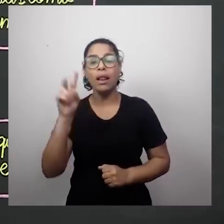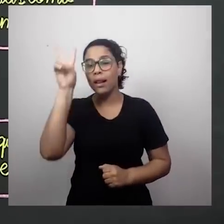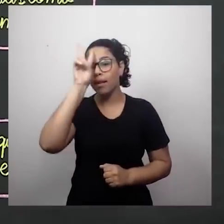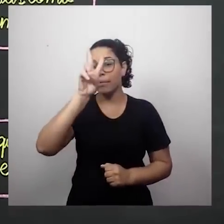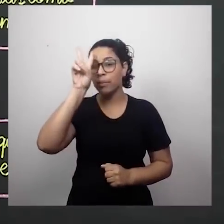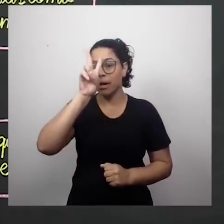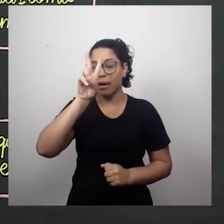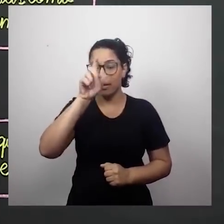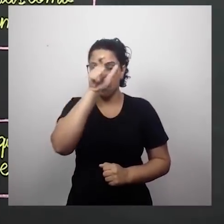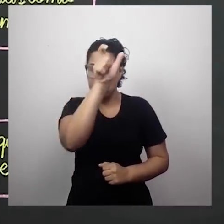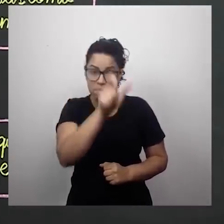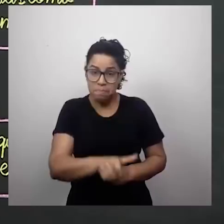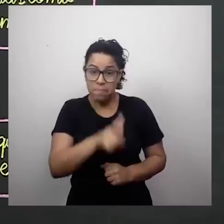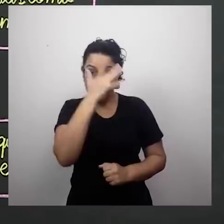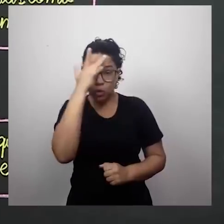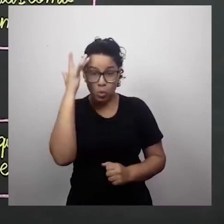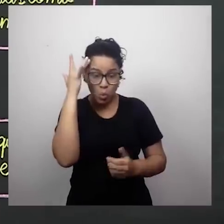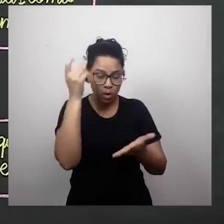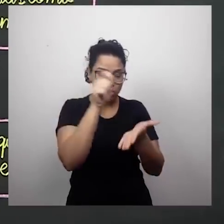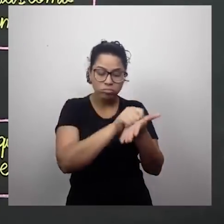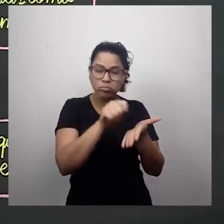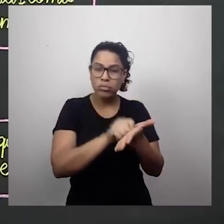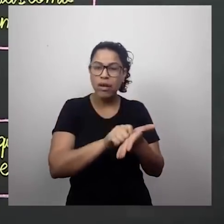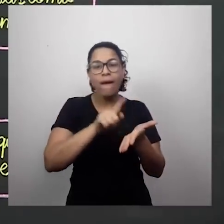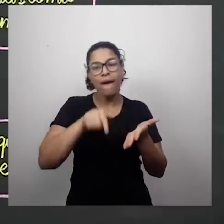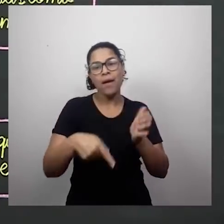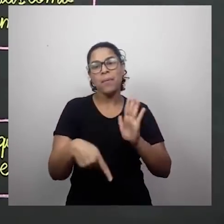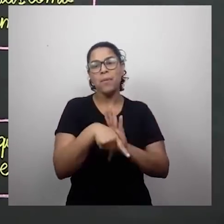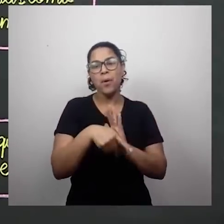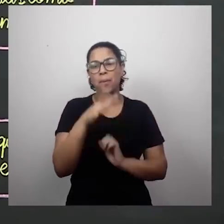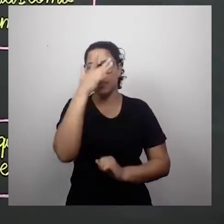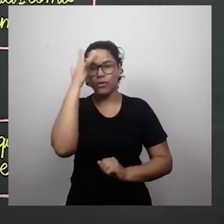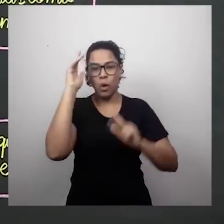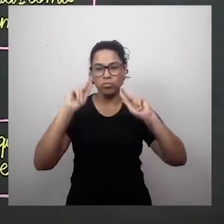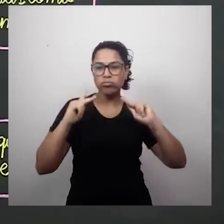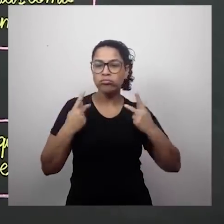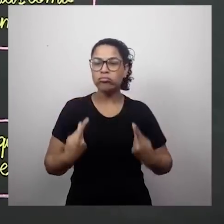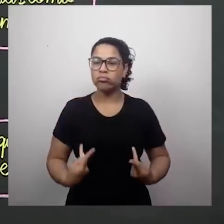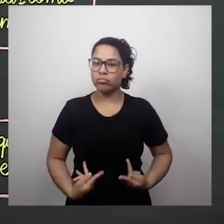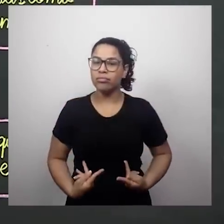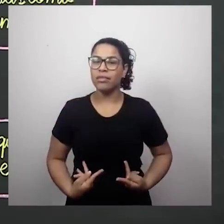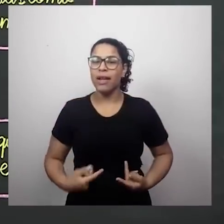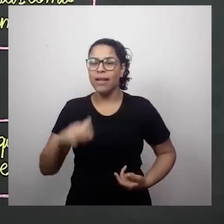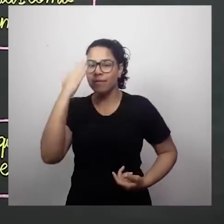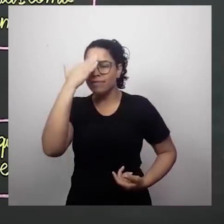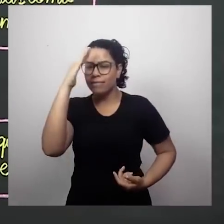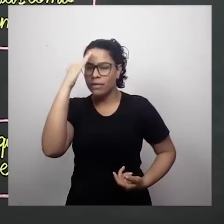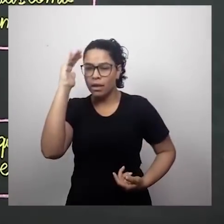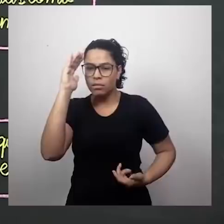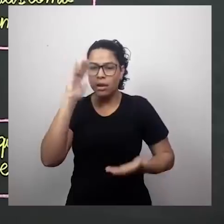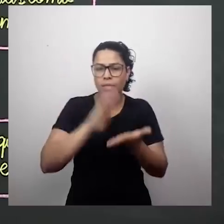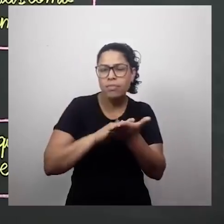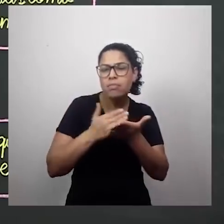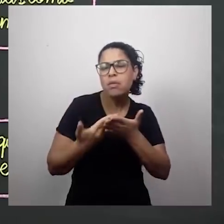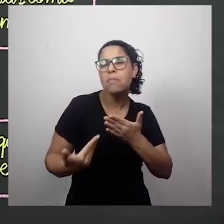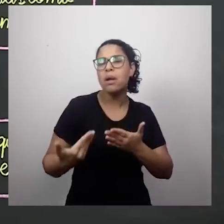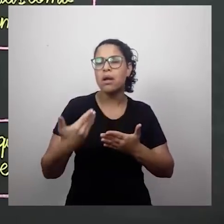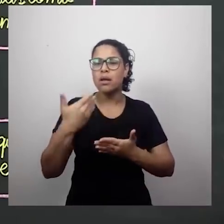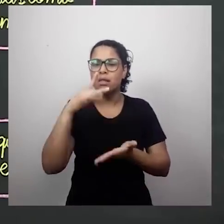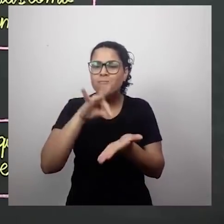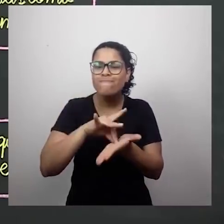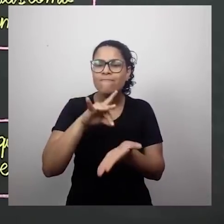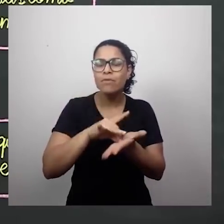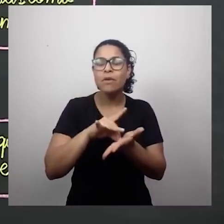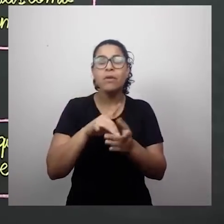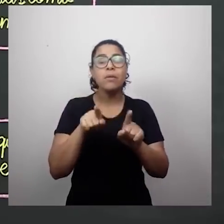Quem escreve a reportagem é um ser humano, é alguém que interpreta a realidade e essa interpretação pode